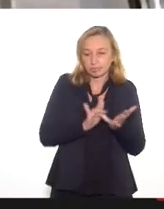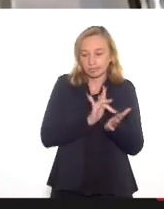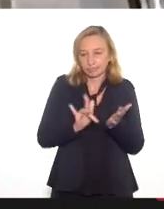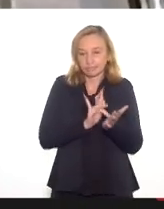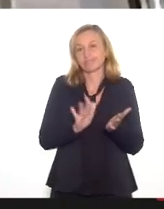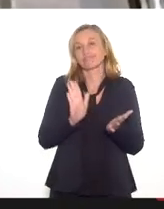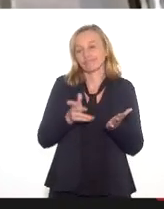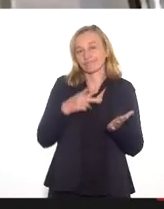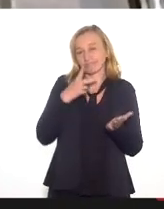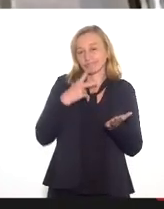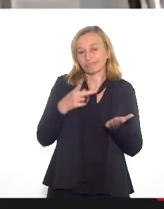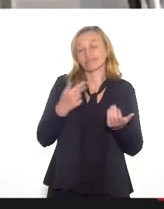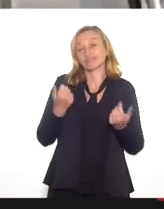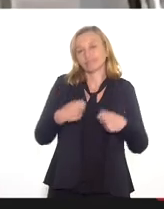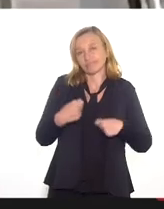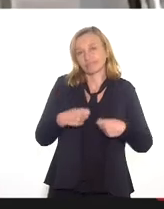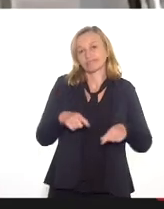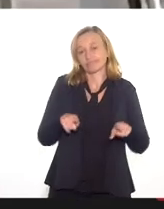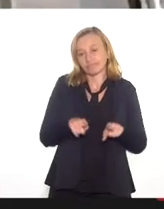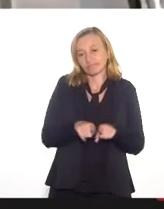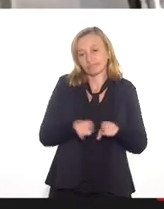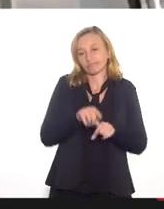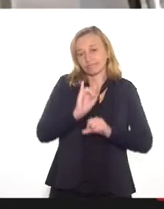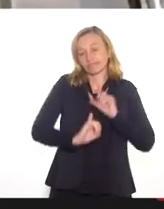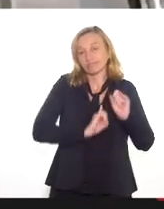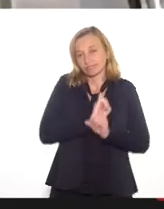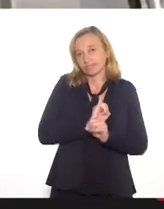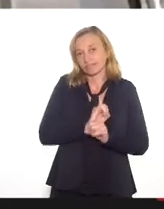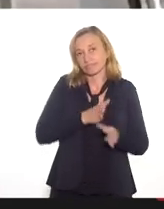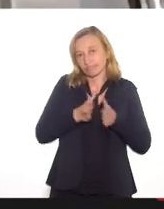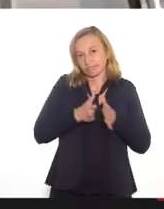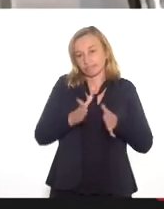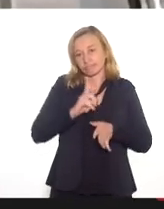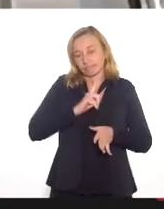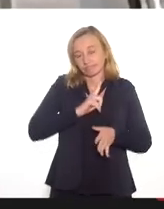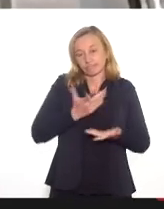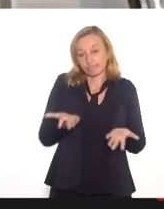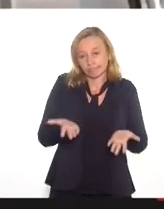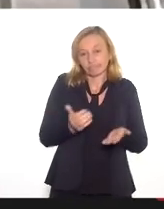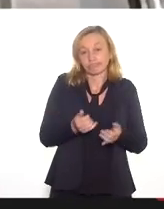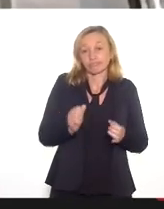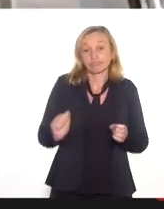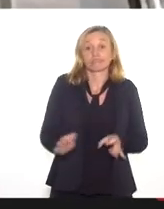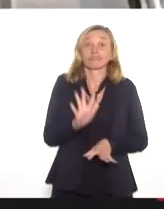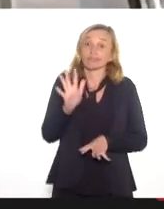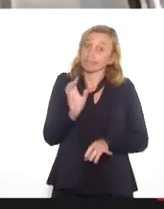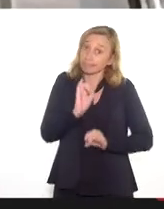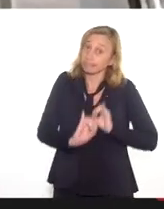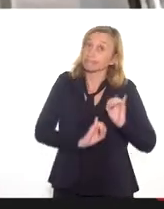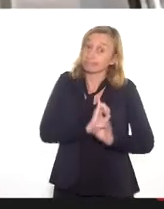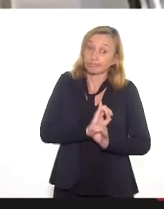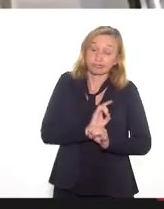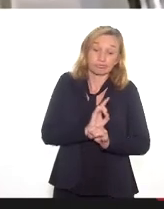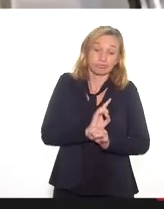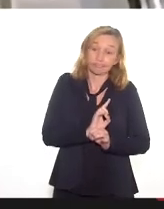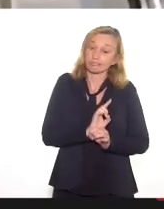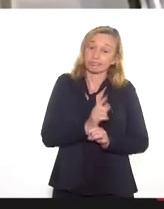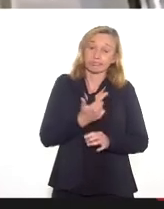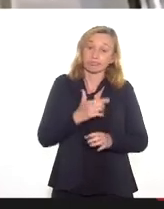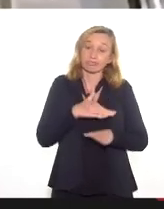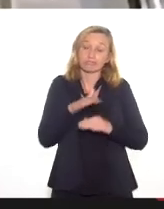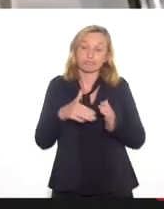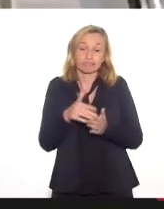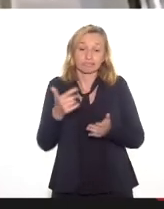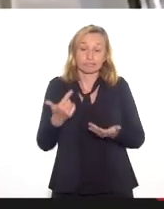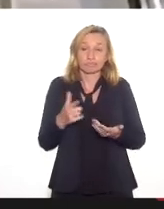que é preciso também ter acesso à internet a internet é um serviço caro que ainda não está à disposição da população